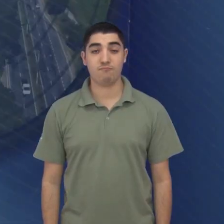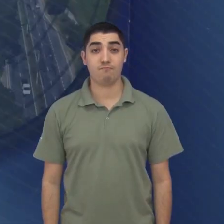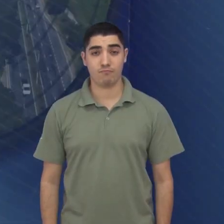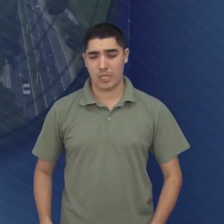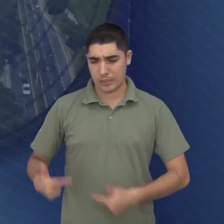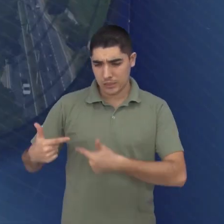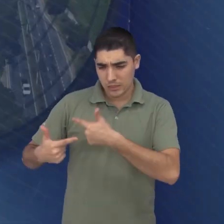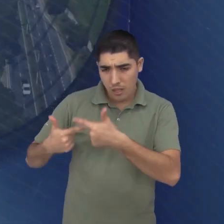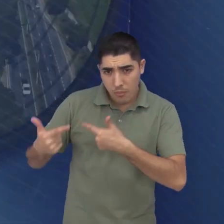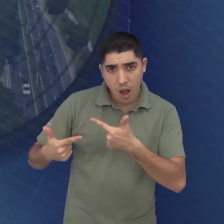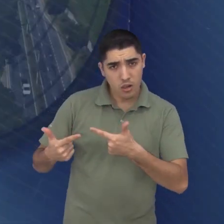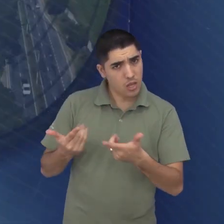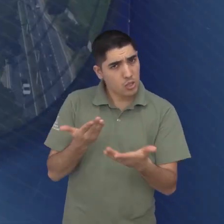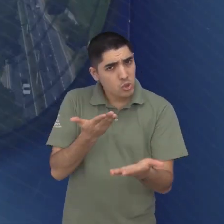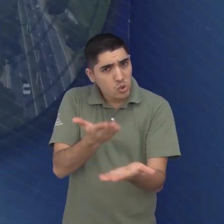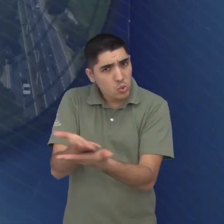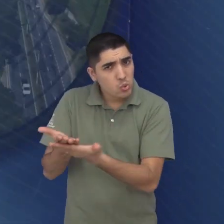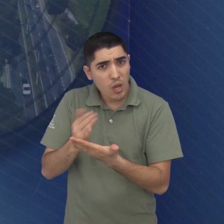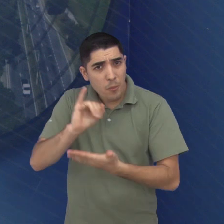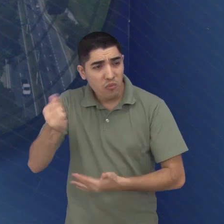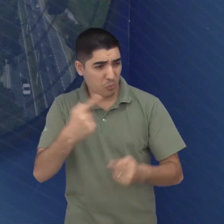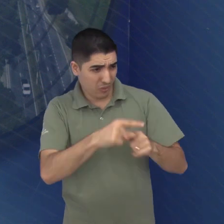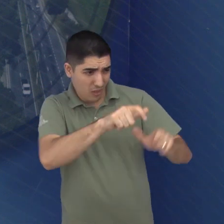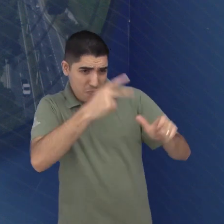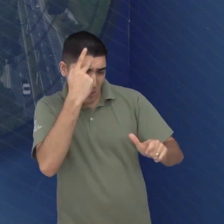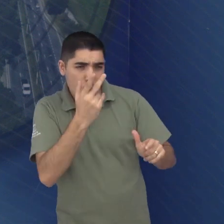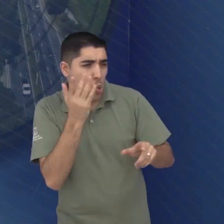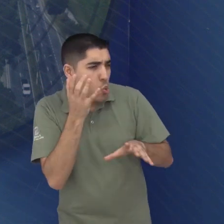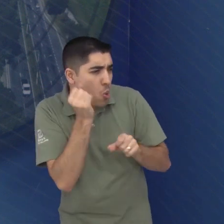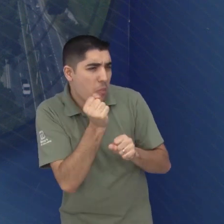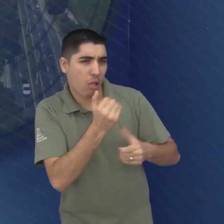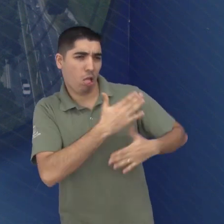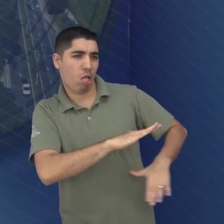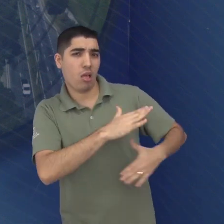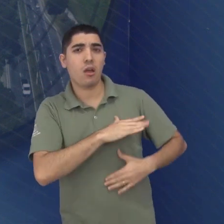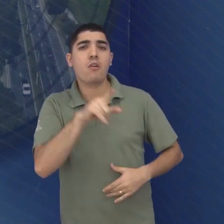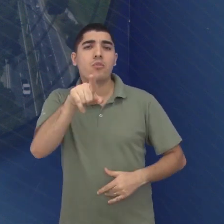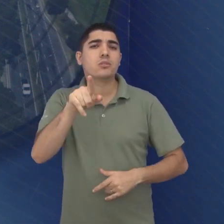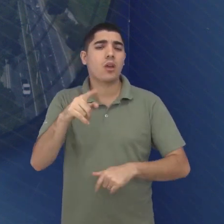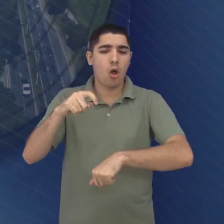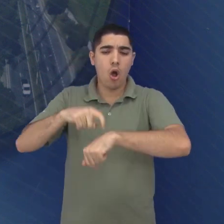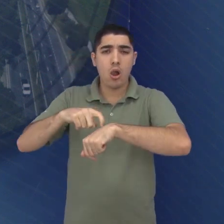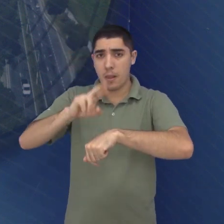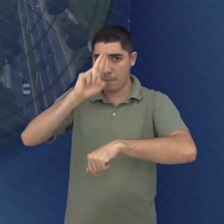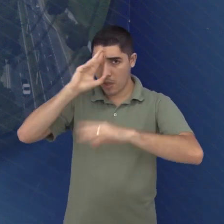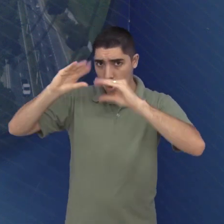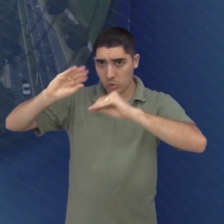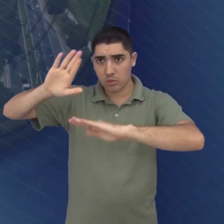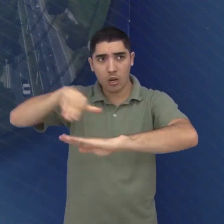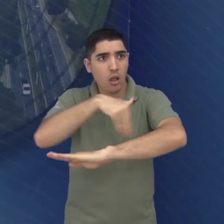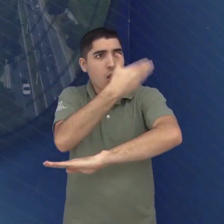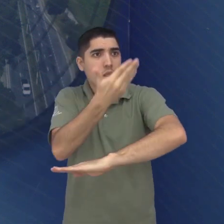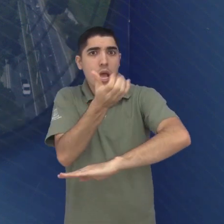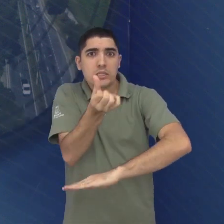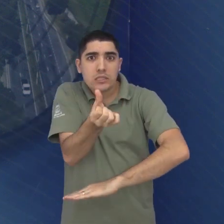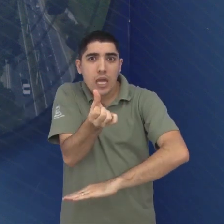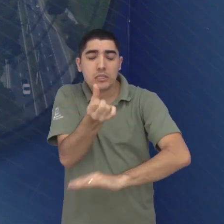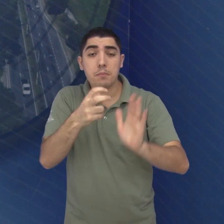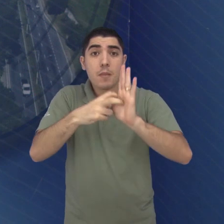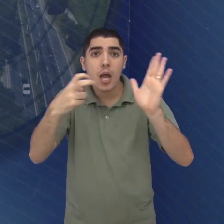trabalhe, estude enquanto eles dormem. O que você faz do meia-noite às 6 da manhã? Quem nunca ouviu essas frases?